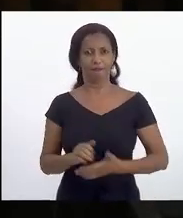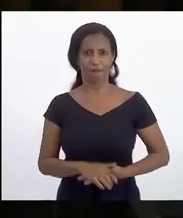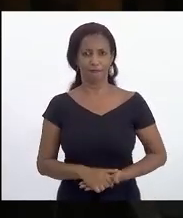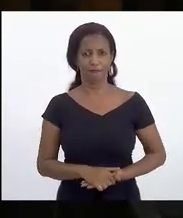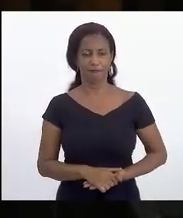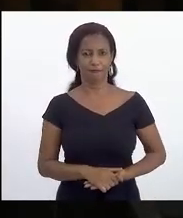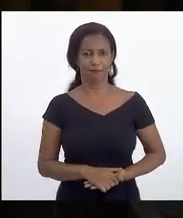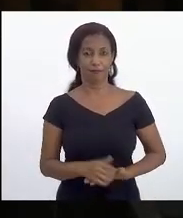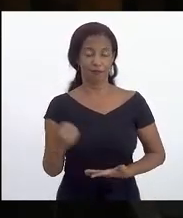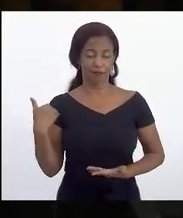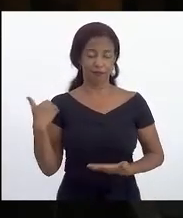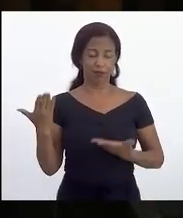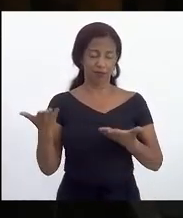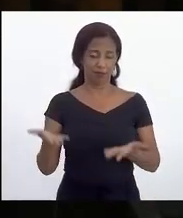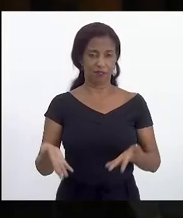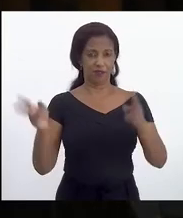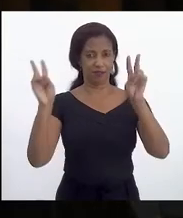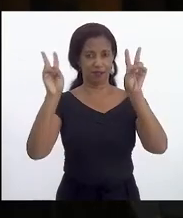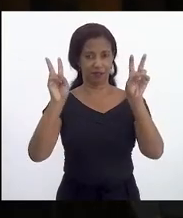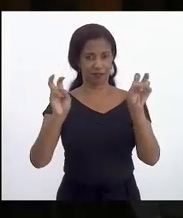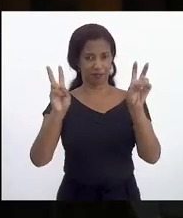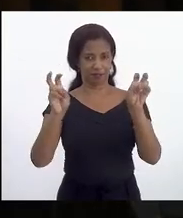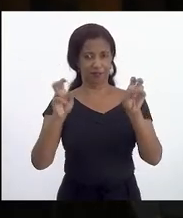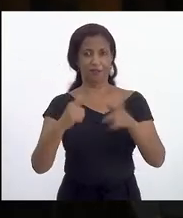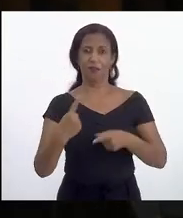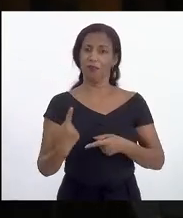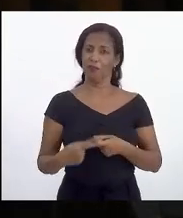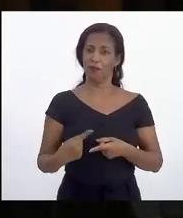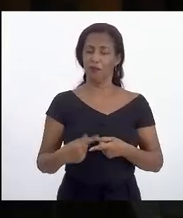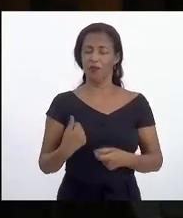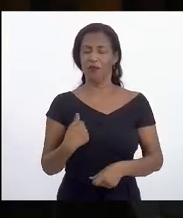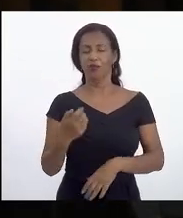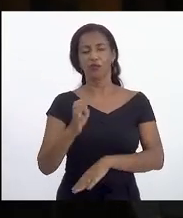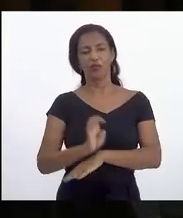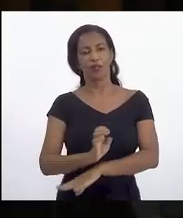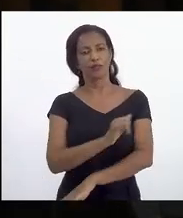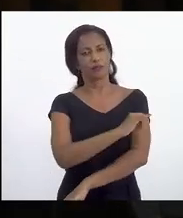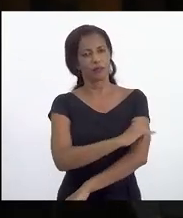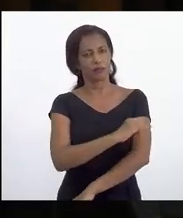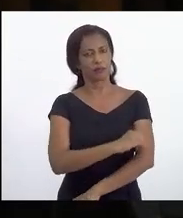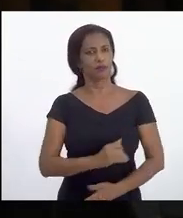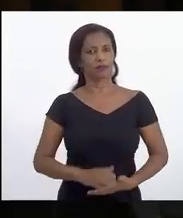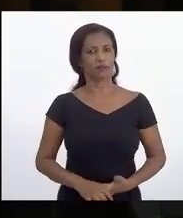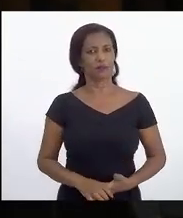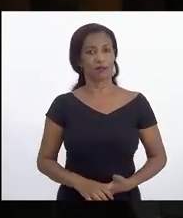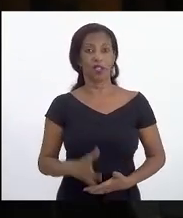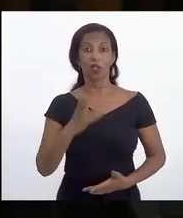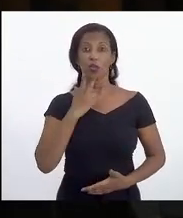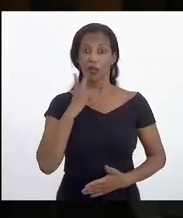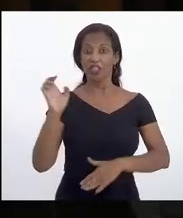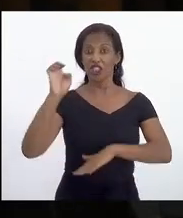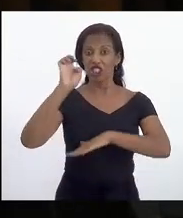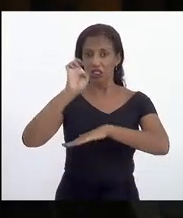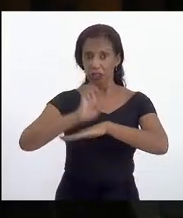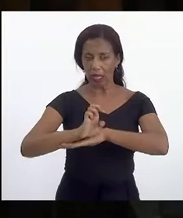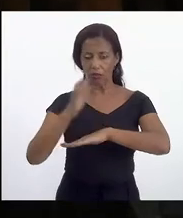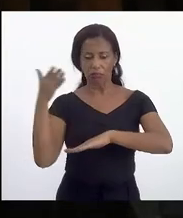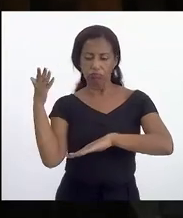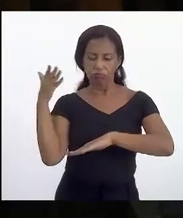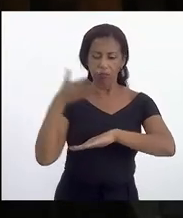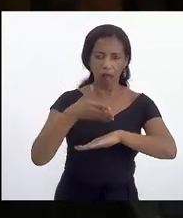tá trazendo esse tema porque o Estado do Rio de Janeiro e aí tô falando do Estado